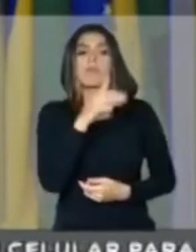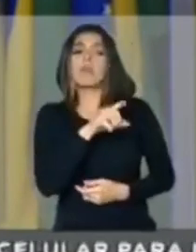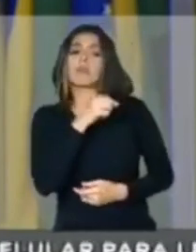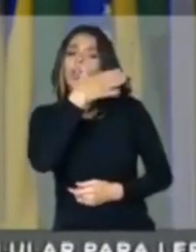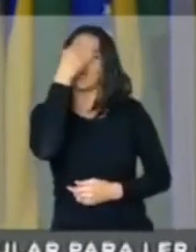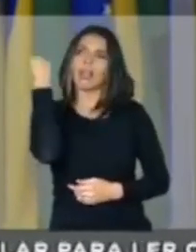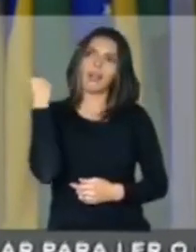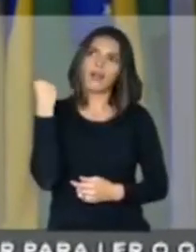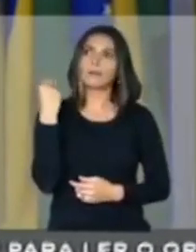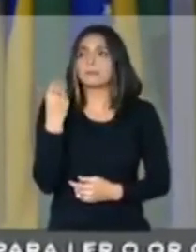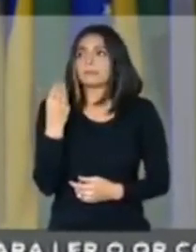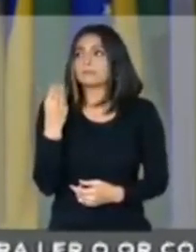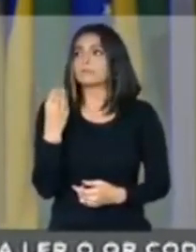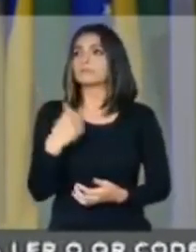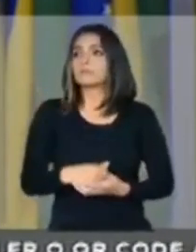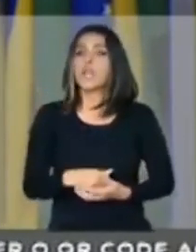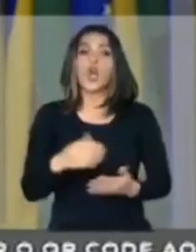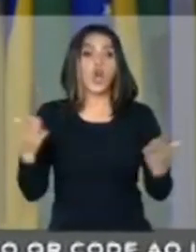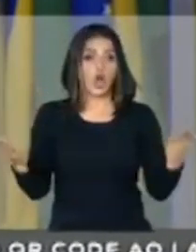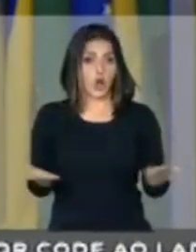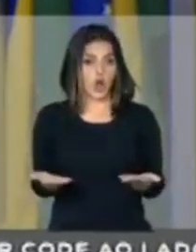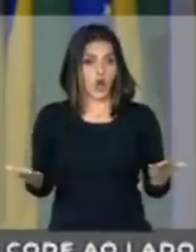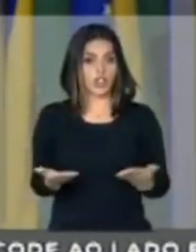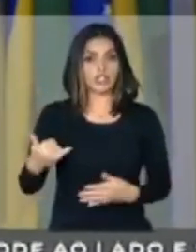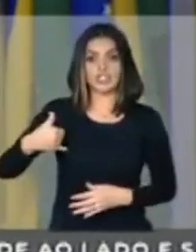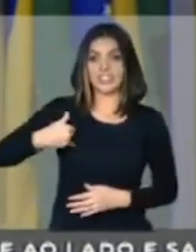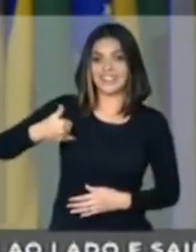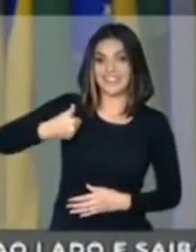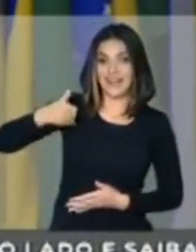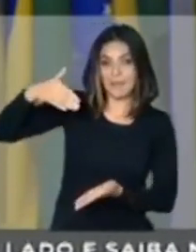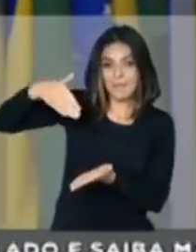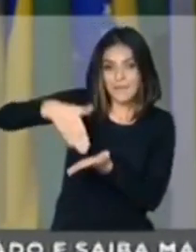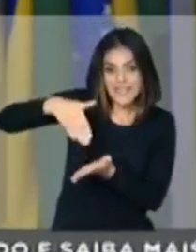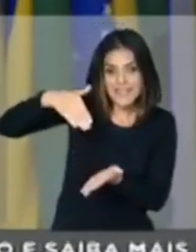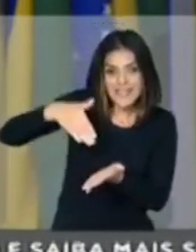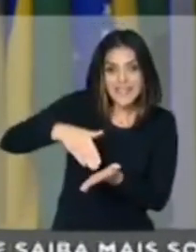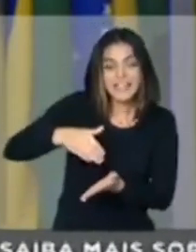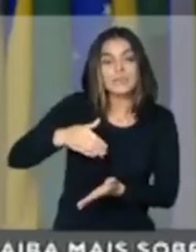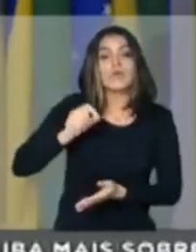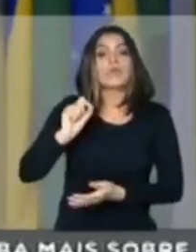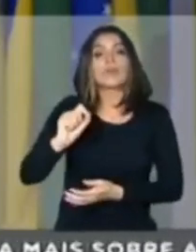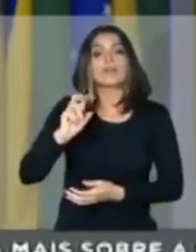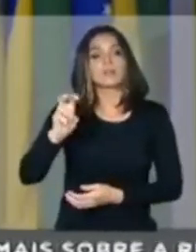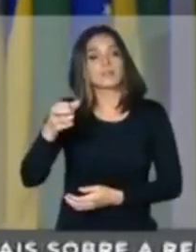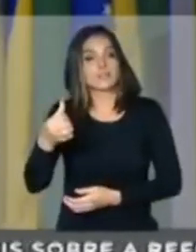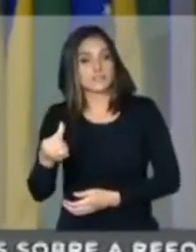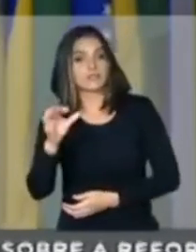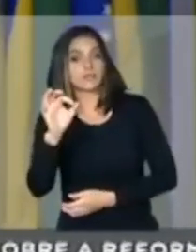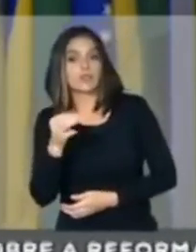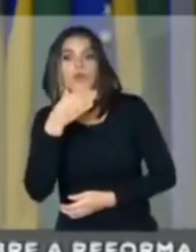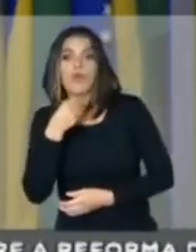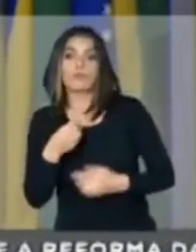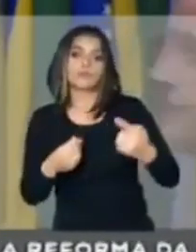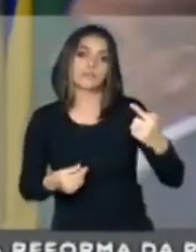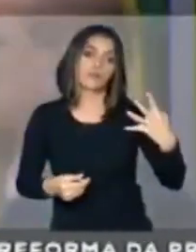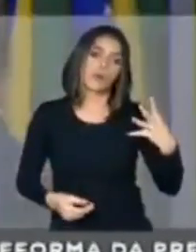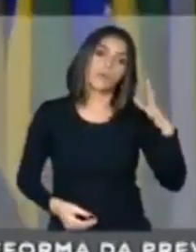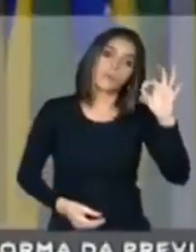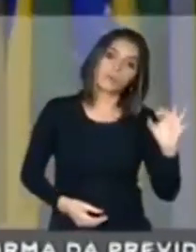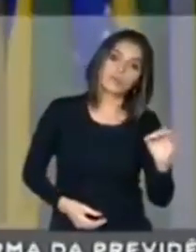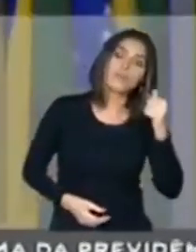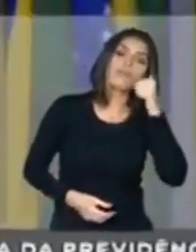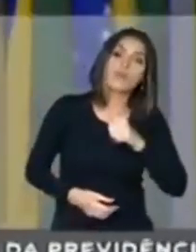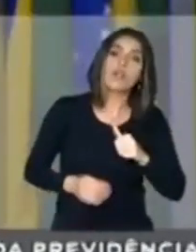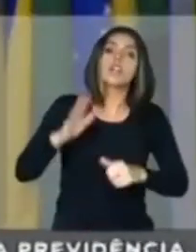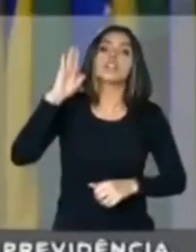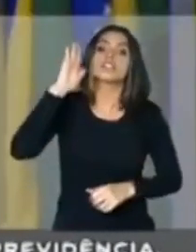esquecer, prefere ignorar que hoje a idade mínima para esses 56% dos homens e 74% das mulheres já